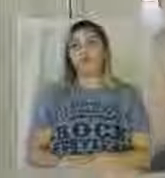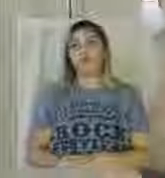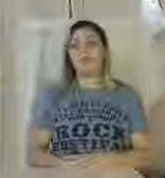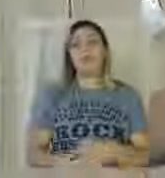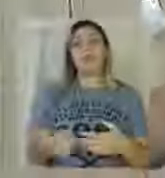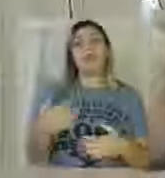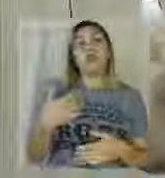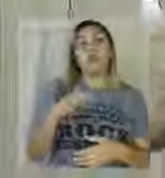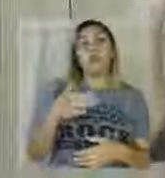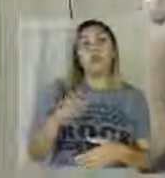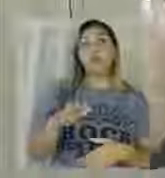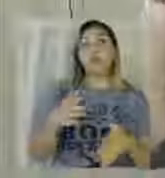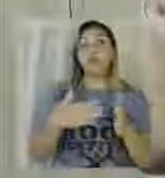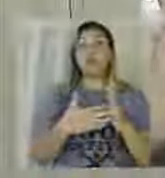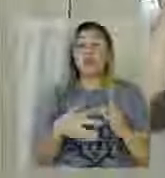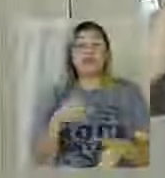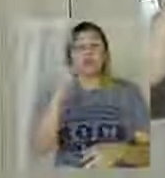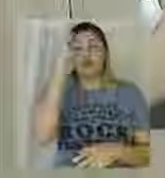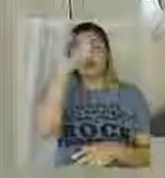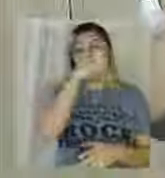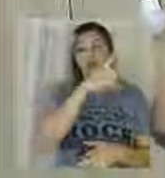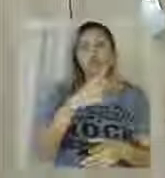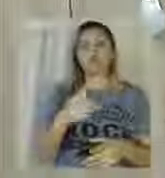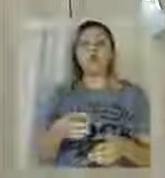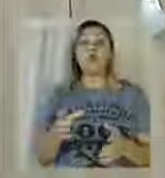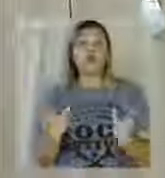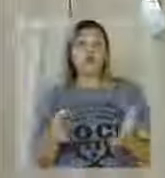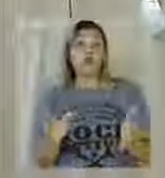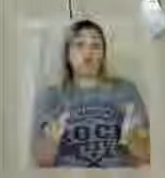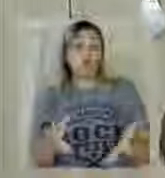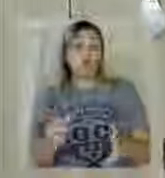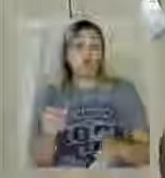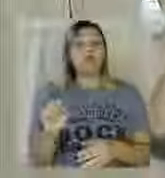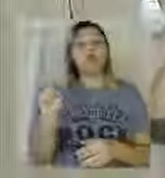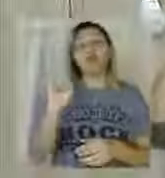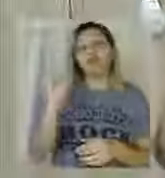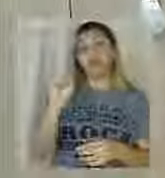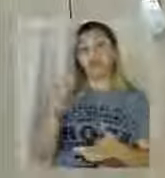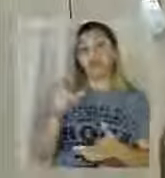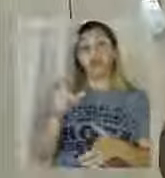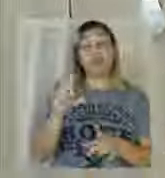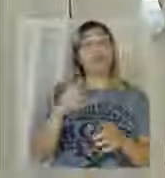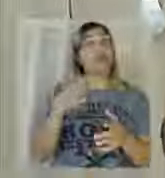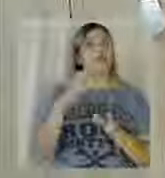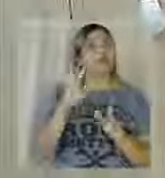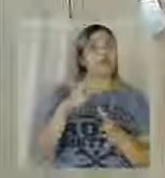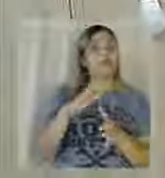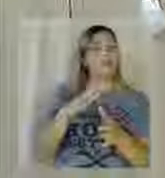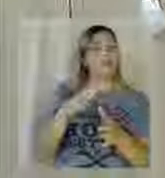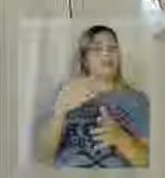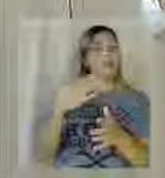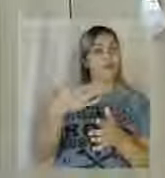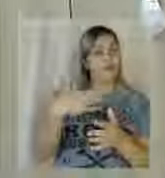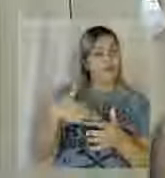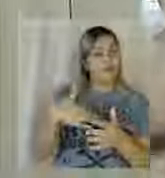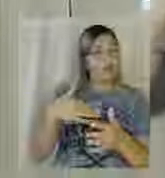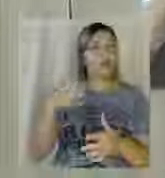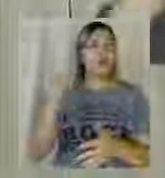Passei por um tempo difícil. Sou solteira, passei um tempo solteira sem querer namorar, pensando o quê? No meu